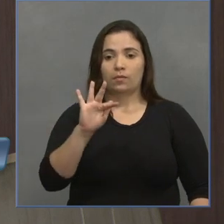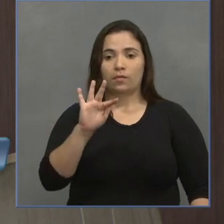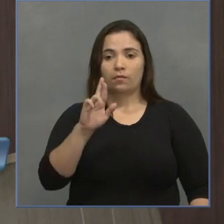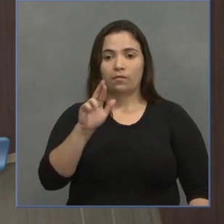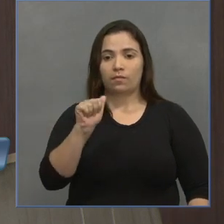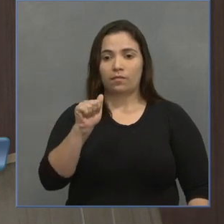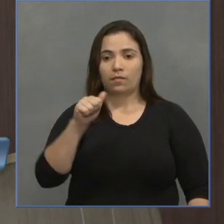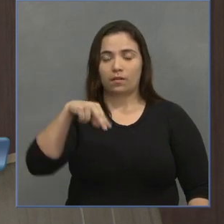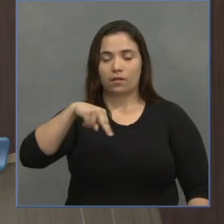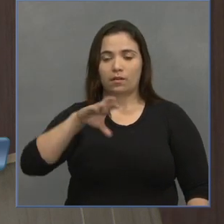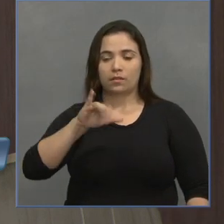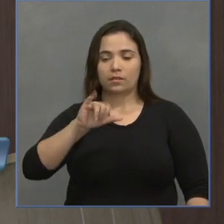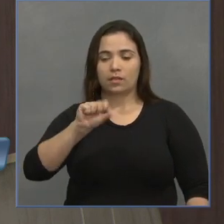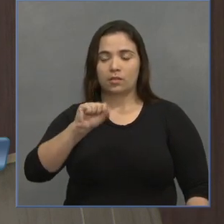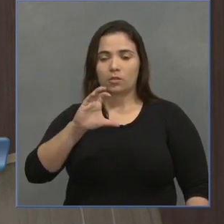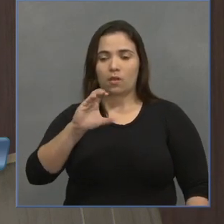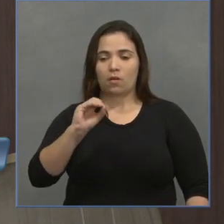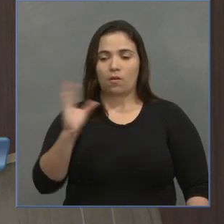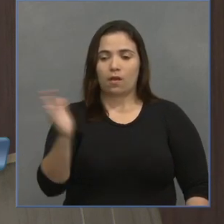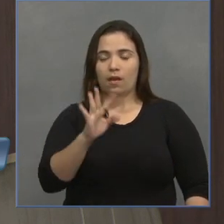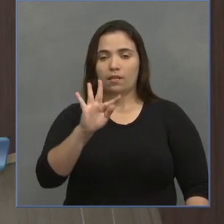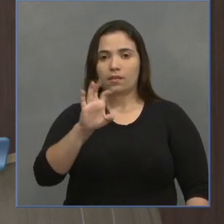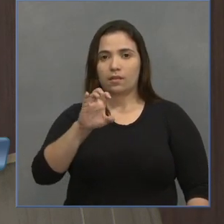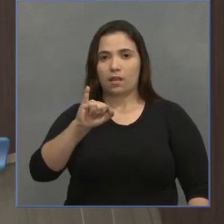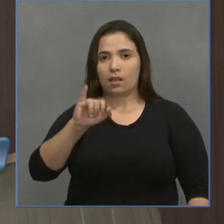que nós estamos